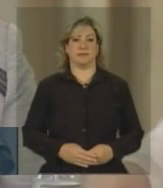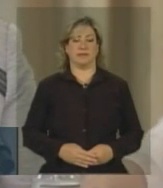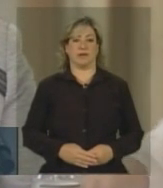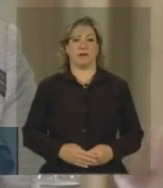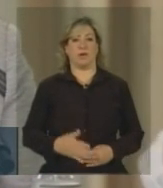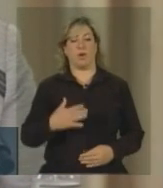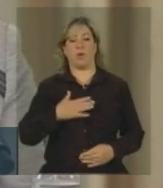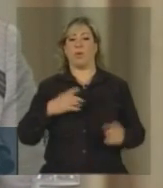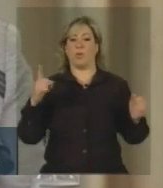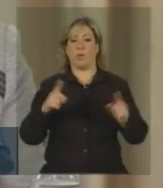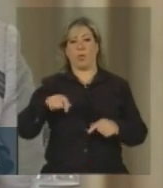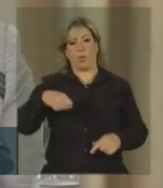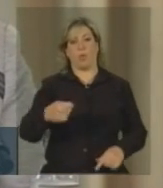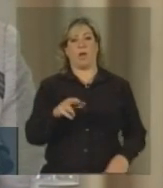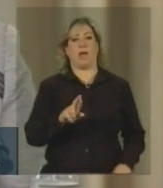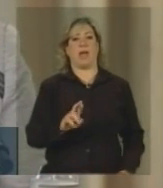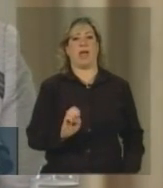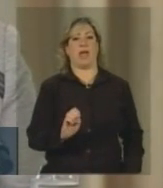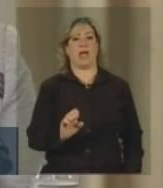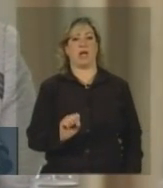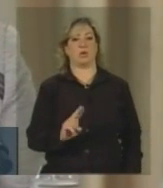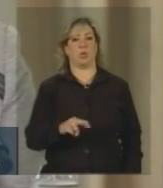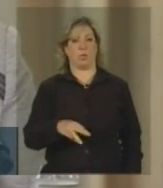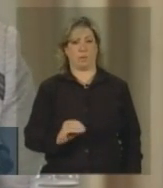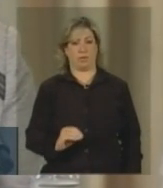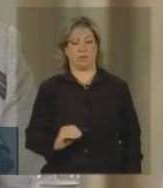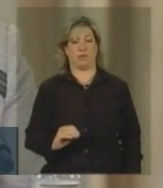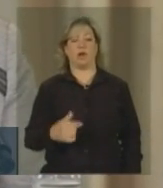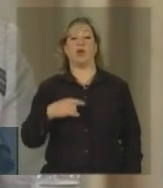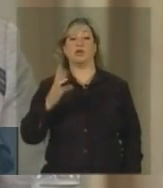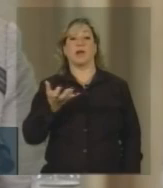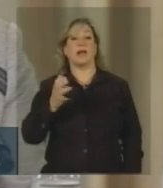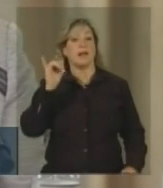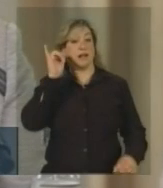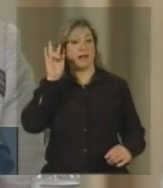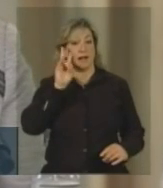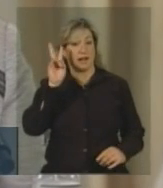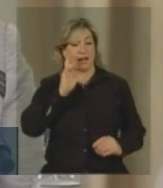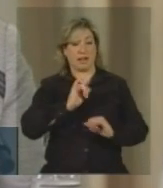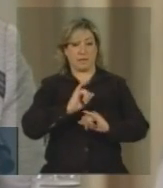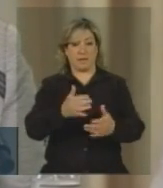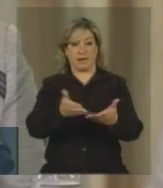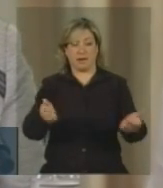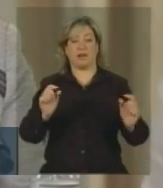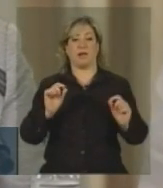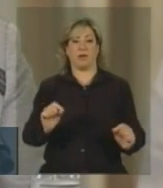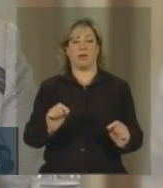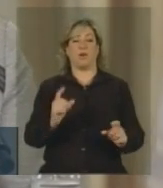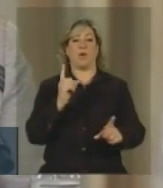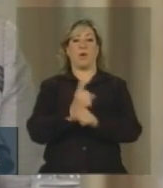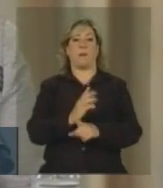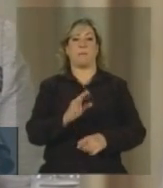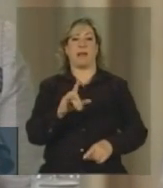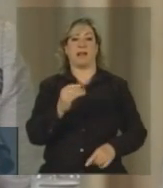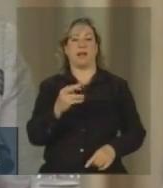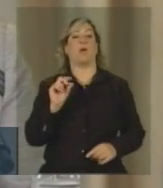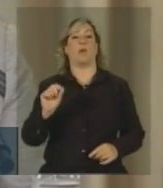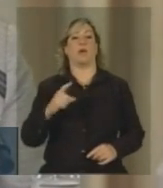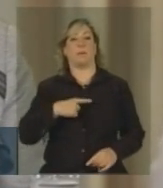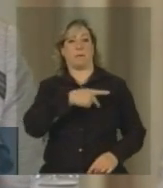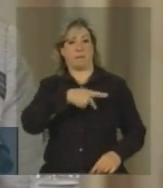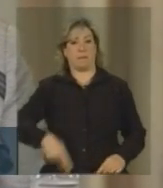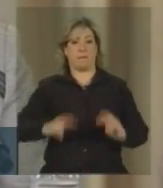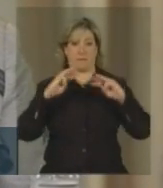meu resumo. Eu só queria lembrar que os encontros bilaterais foram com o presidente do México, Calderón, com o presidente